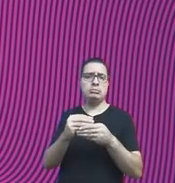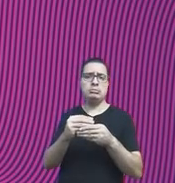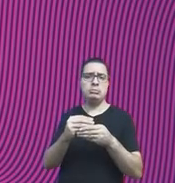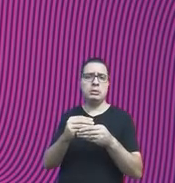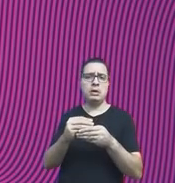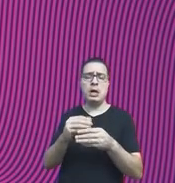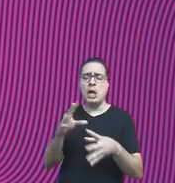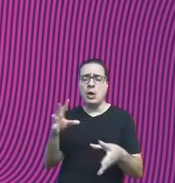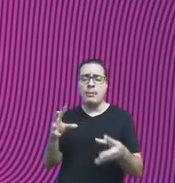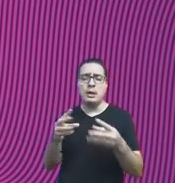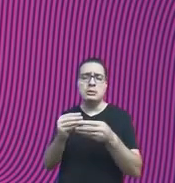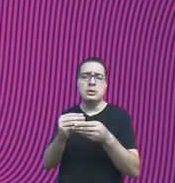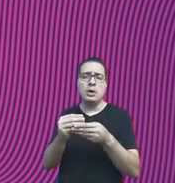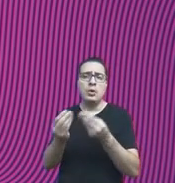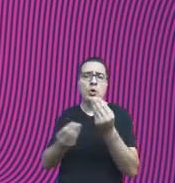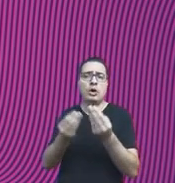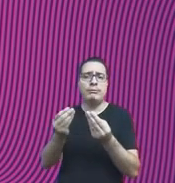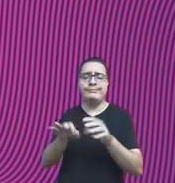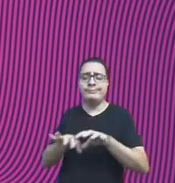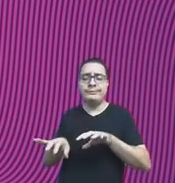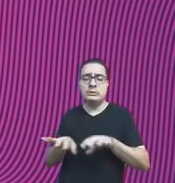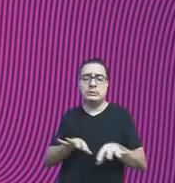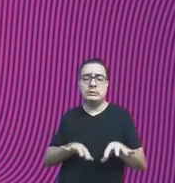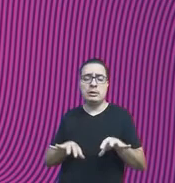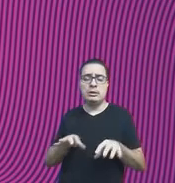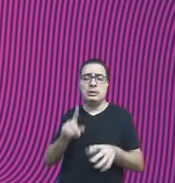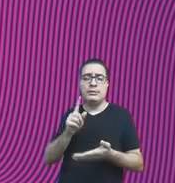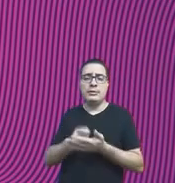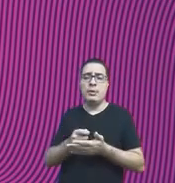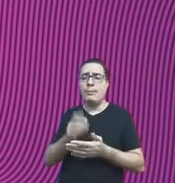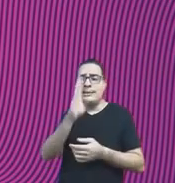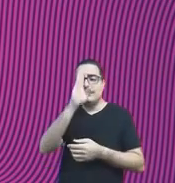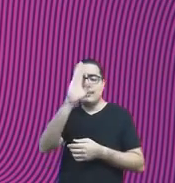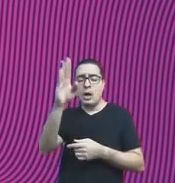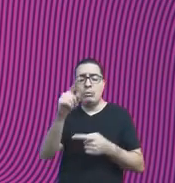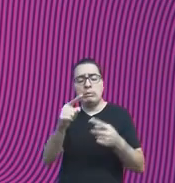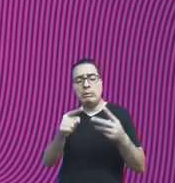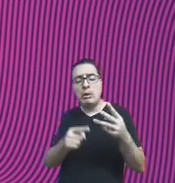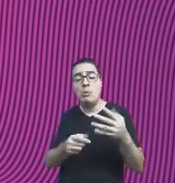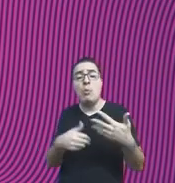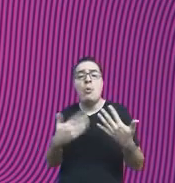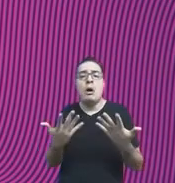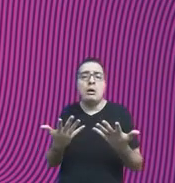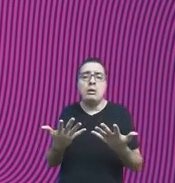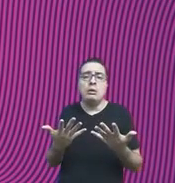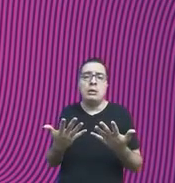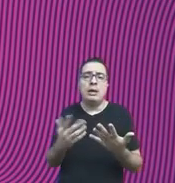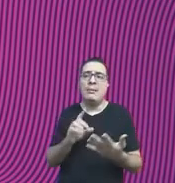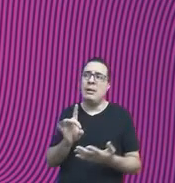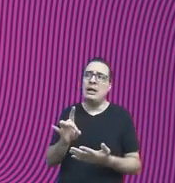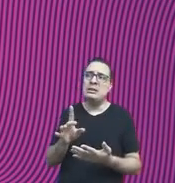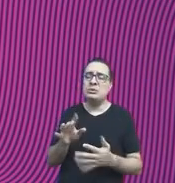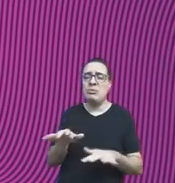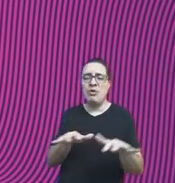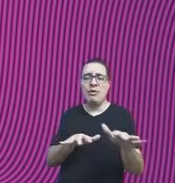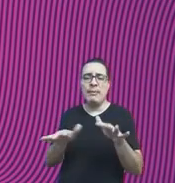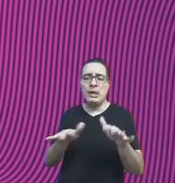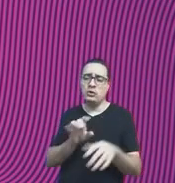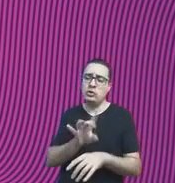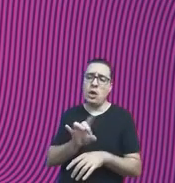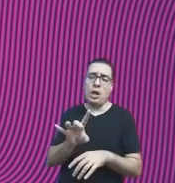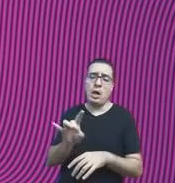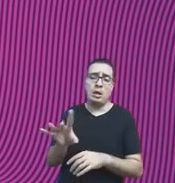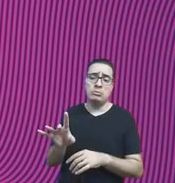forma fragmentada, sem uma definição de prioridades muito claras. É muito na base dos movimentos isolados, absolutamente legítimos